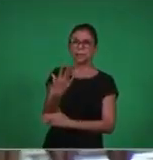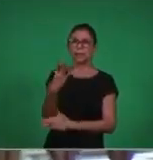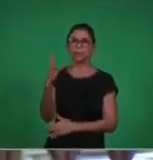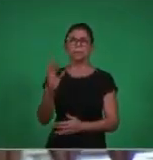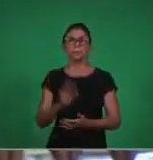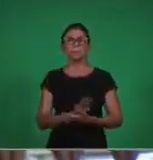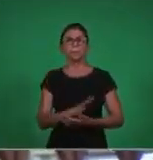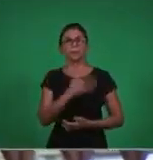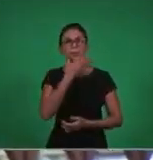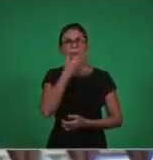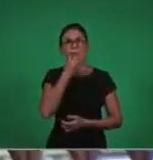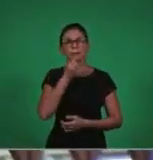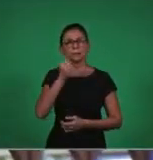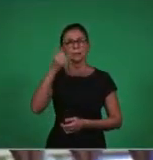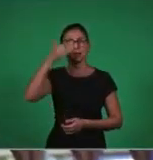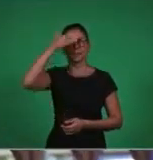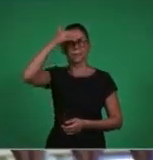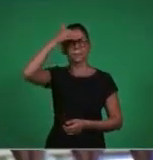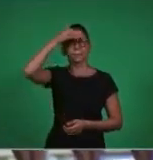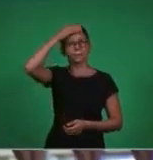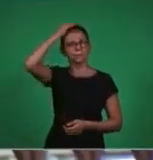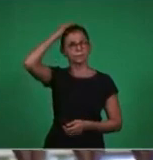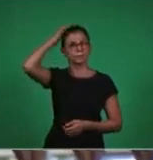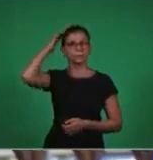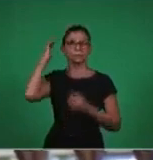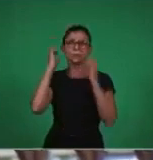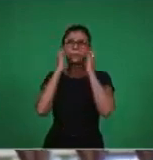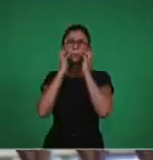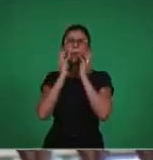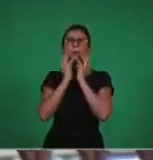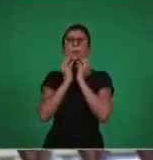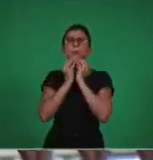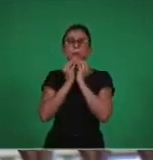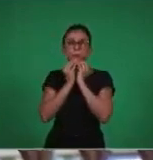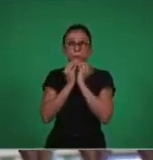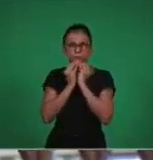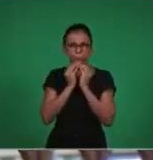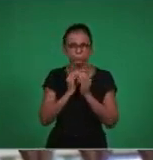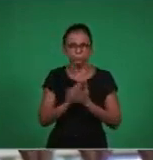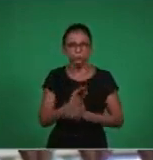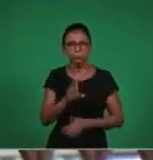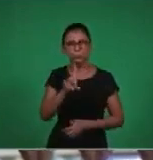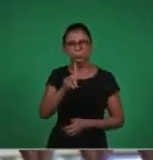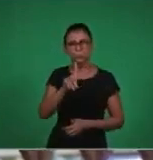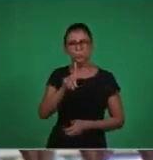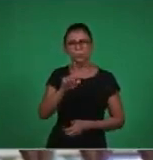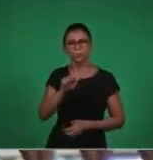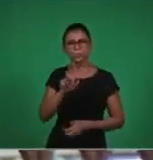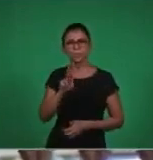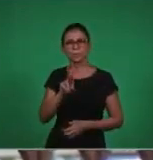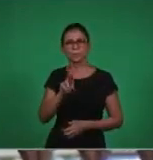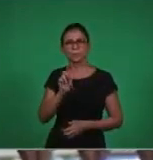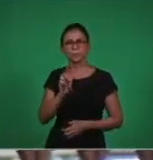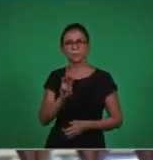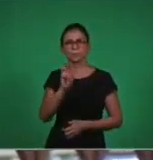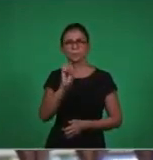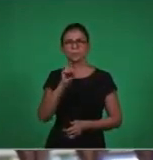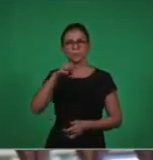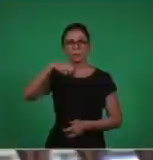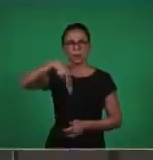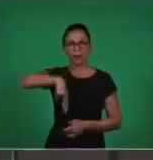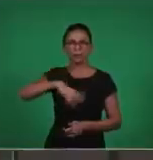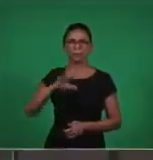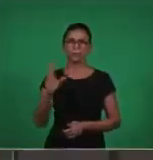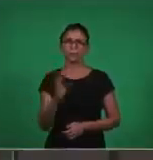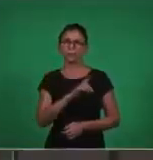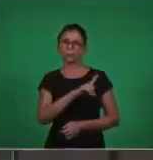acontecer. Ele faz, na véspera da morte dele, Darwin, do evolucionismo,